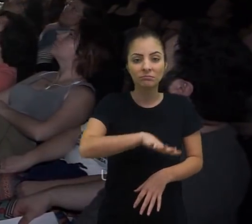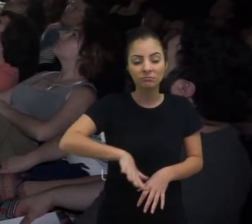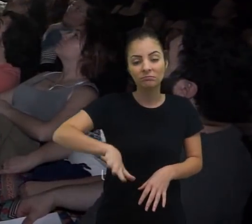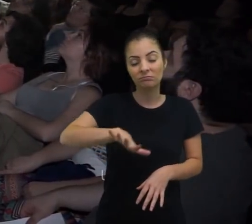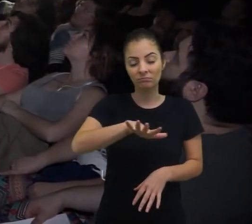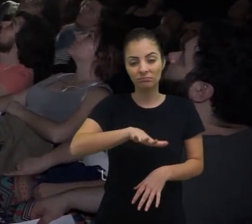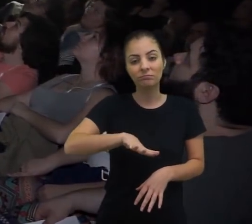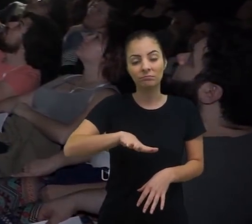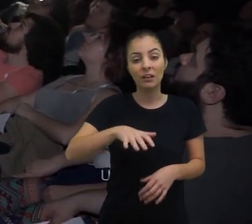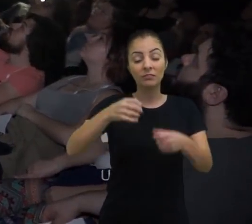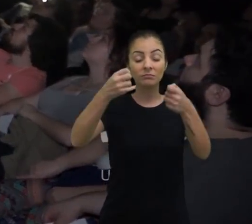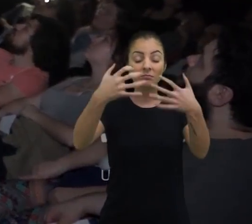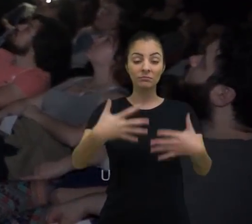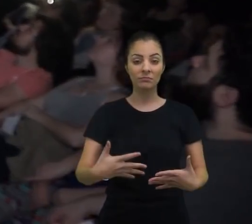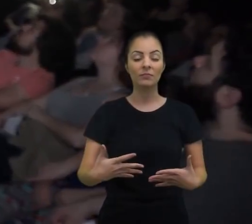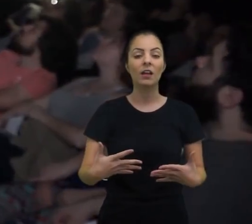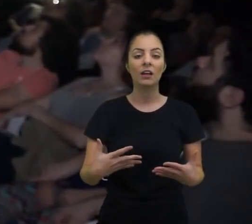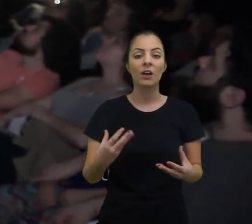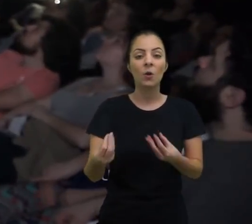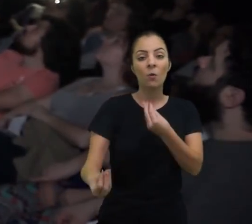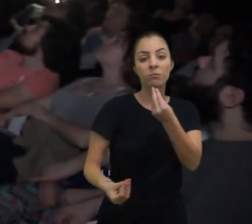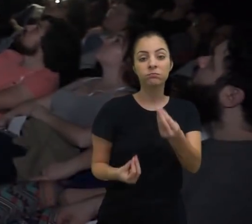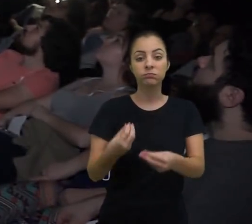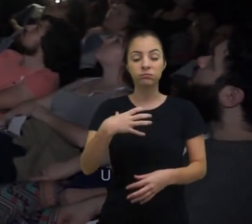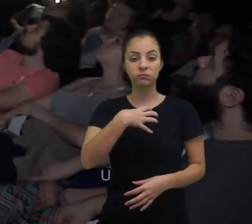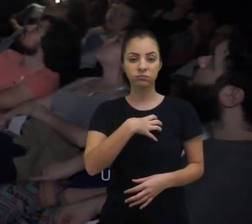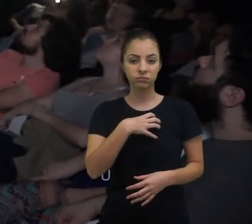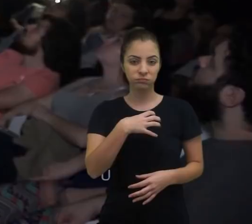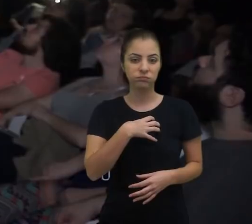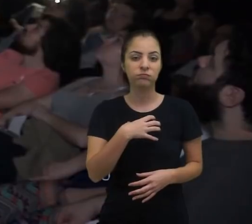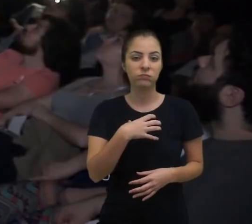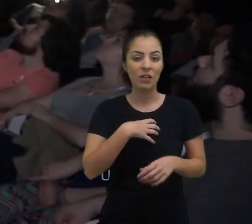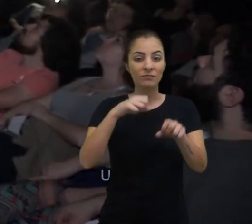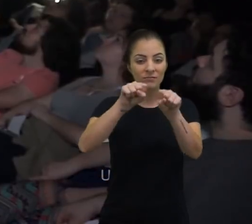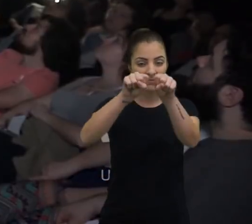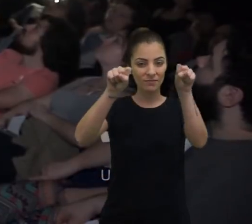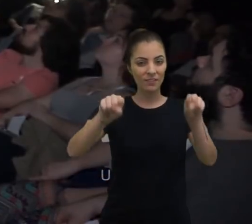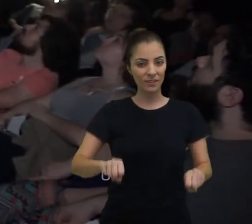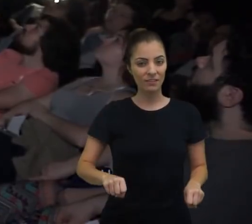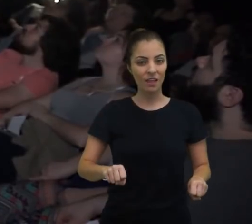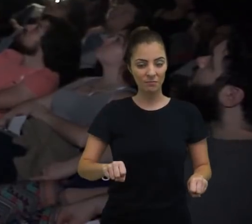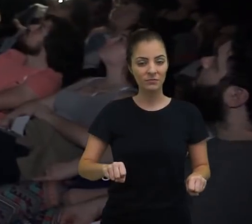vai definir qual é a forma do sistema de coordenadas do espaço. Tá?